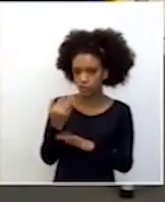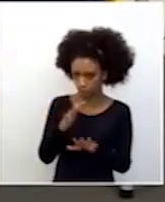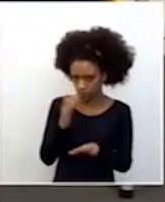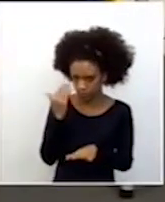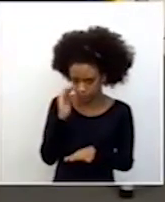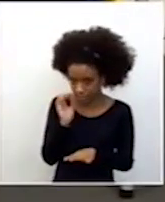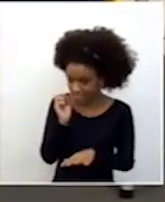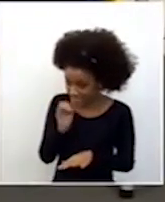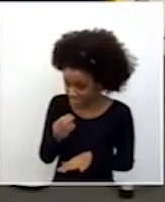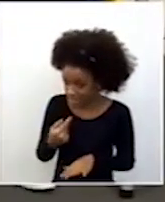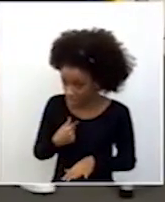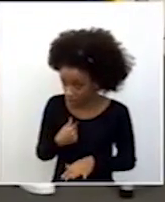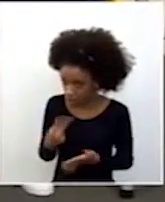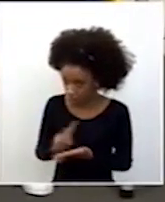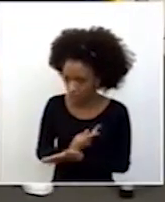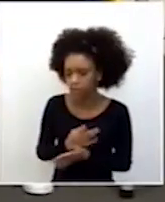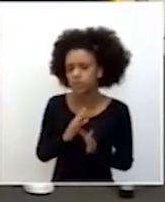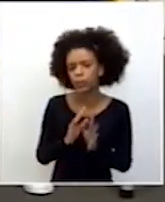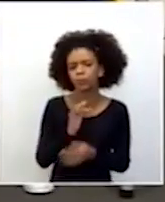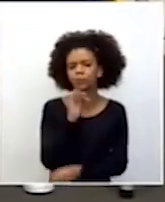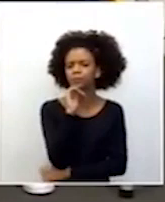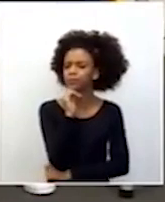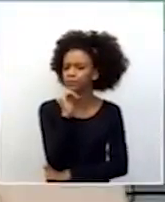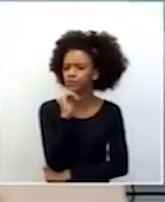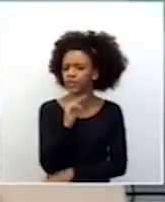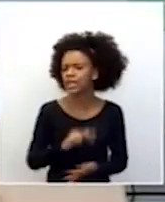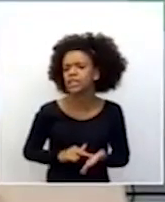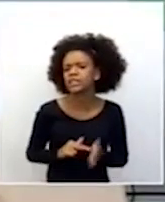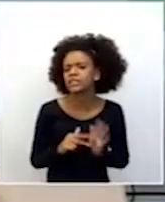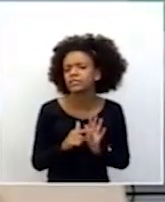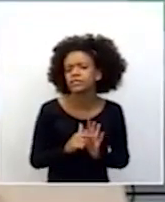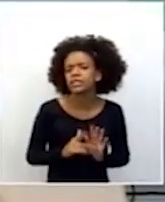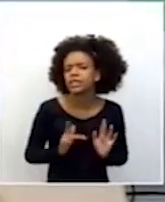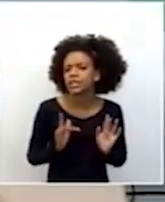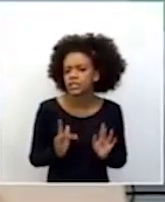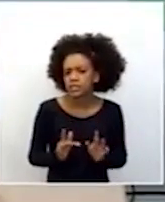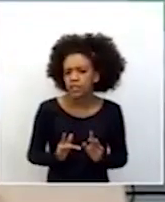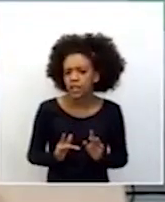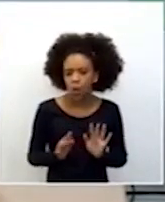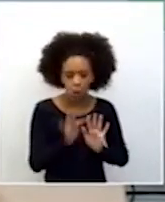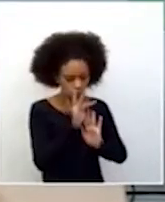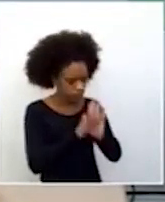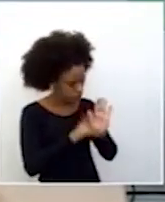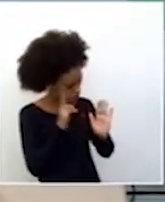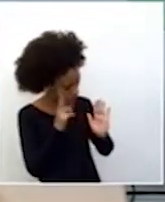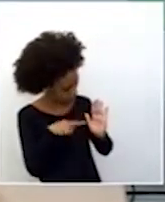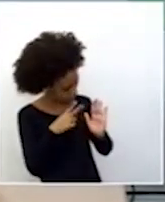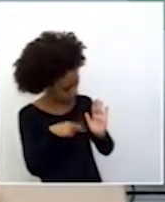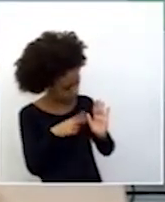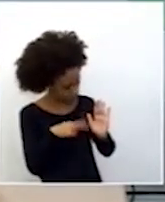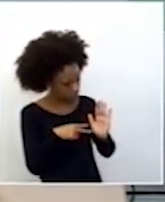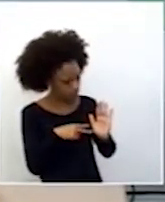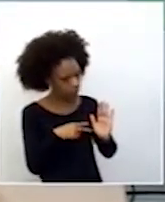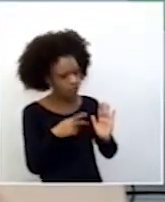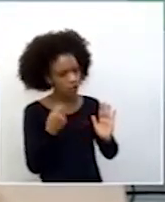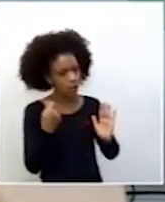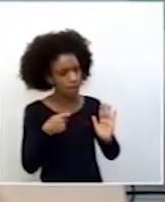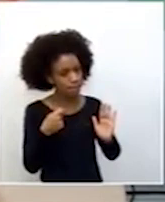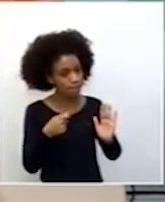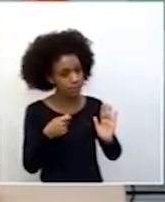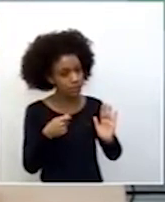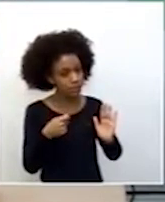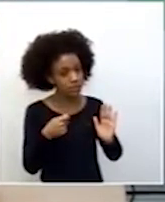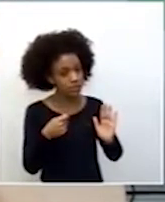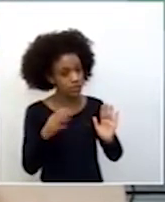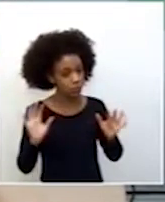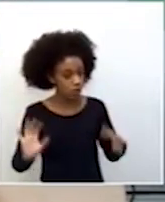Me corrija se eu estiver errado. Me ajuda. Quer dizer que quando eu estou de frente para um texto, lendo um texto, eu tenho que associá-lo com tudo que estiver